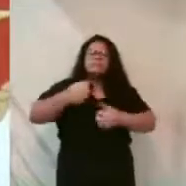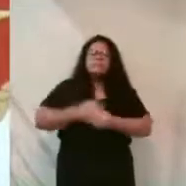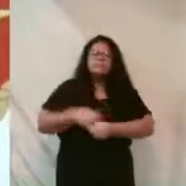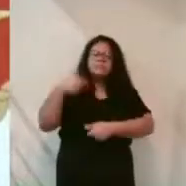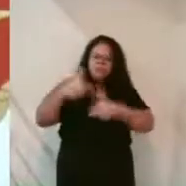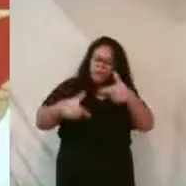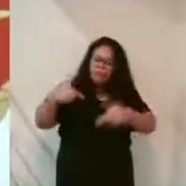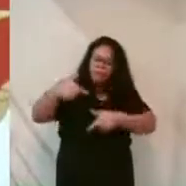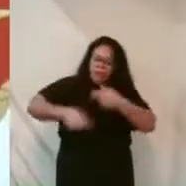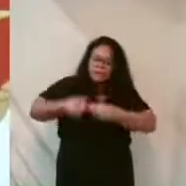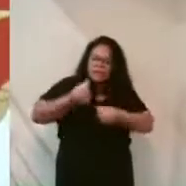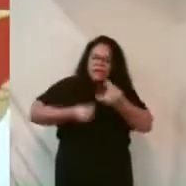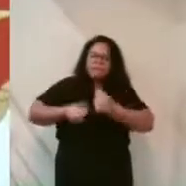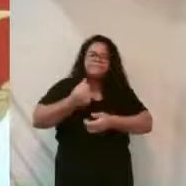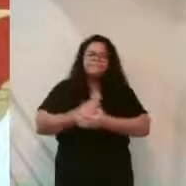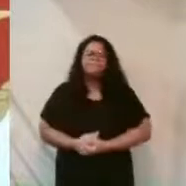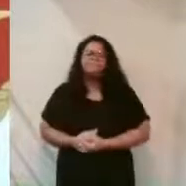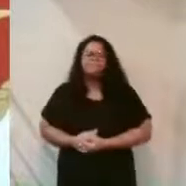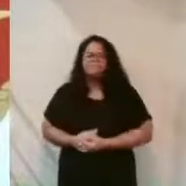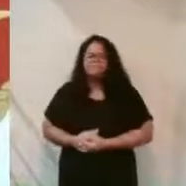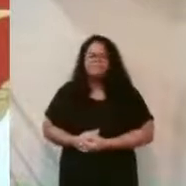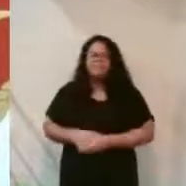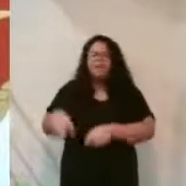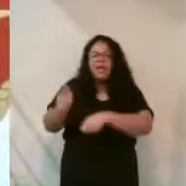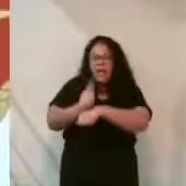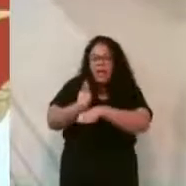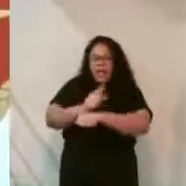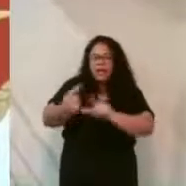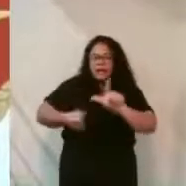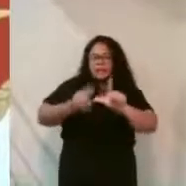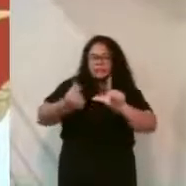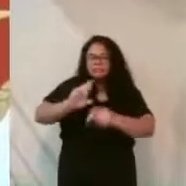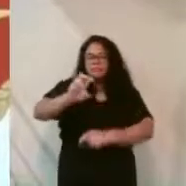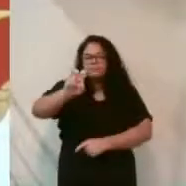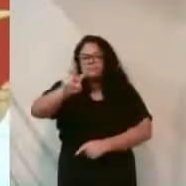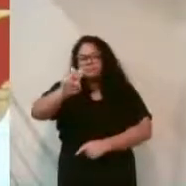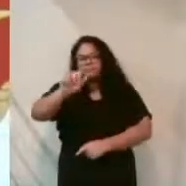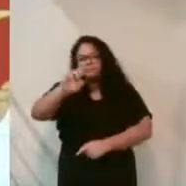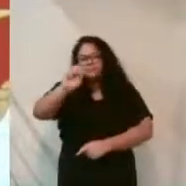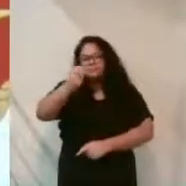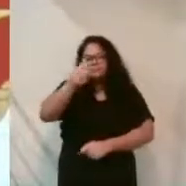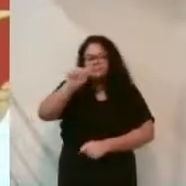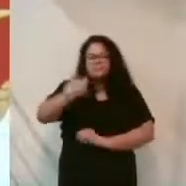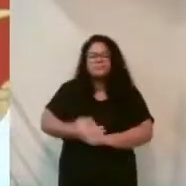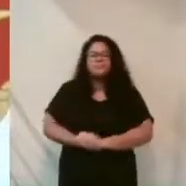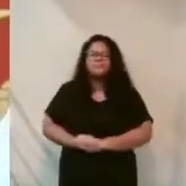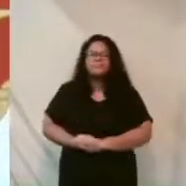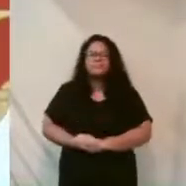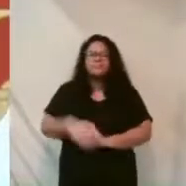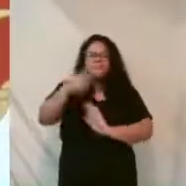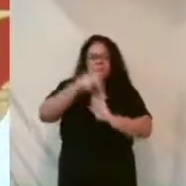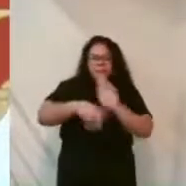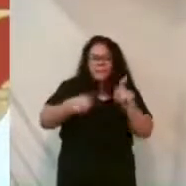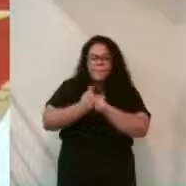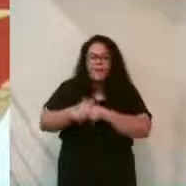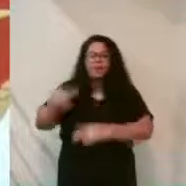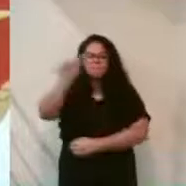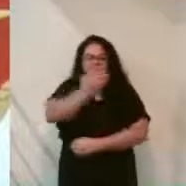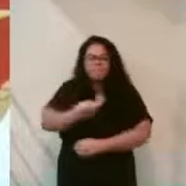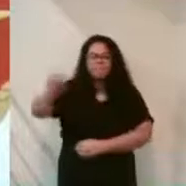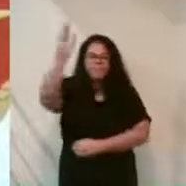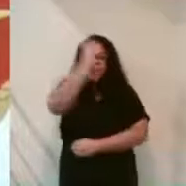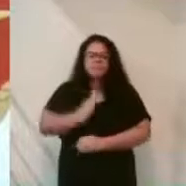senhor gerente de logística reversa do programa Dê a Mão para o Futuro da Associação Brasileira da Indústria